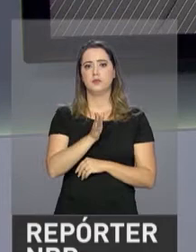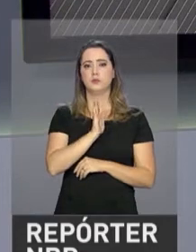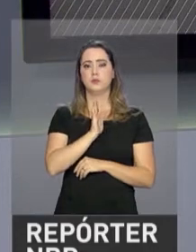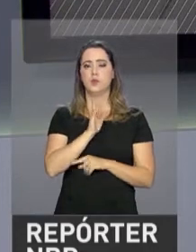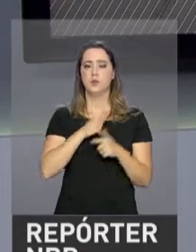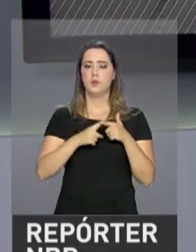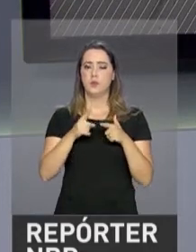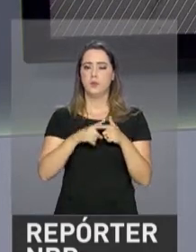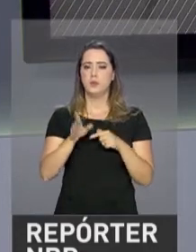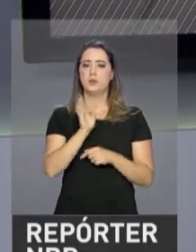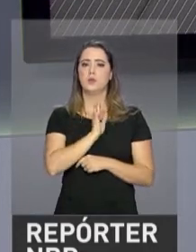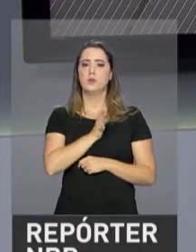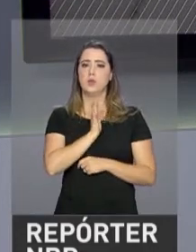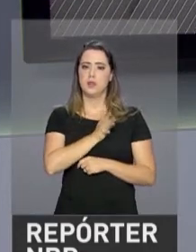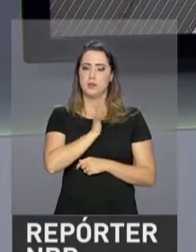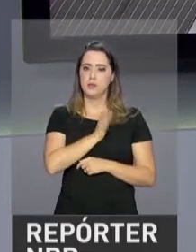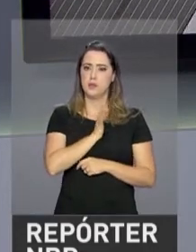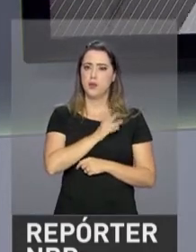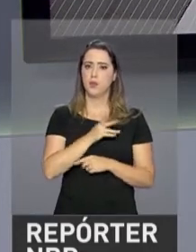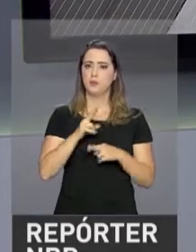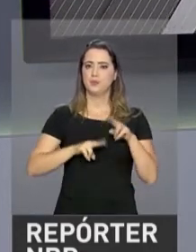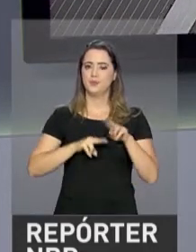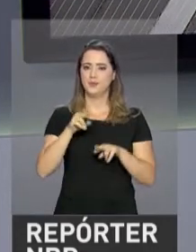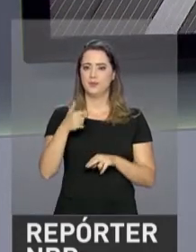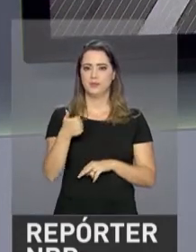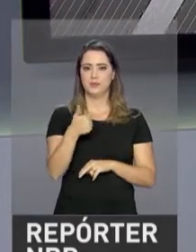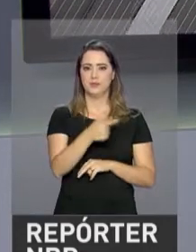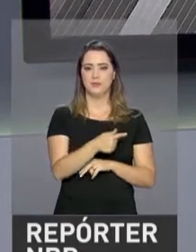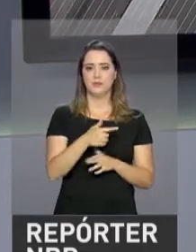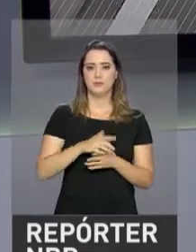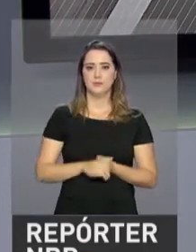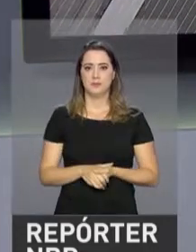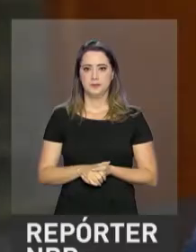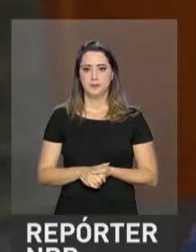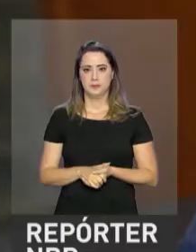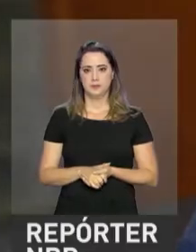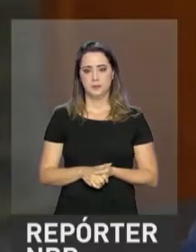com Cardiopatia Congênita, em junho de 2017.